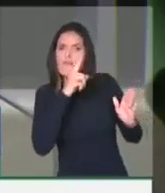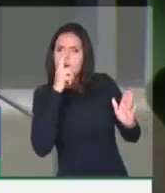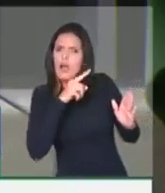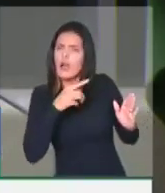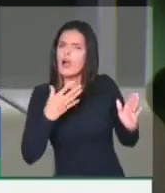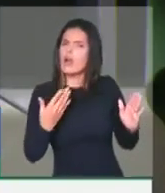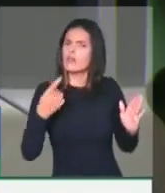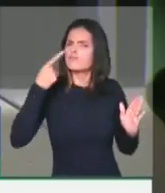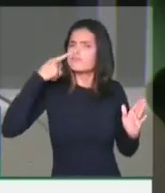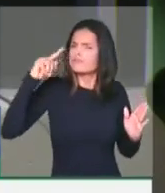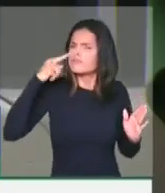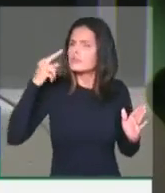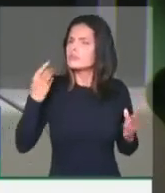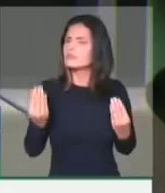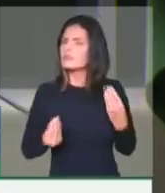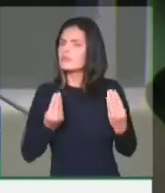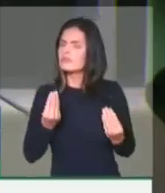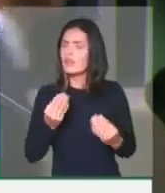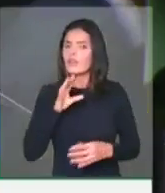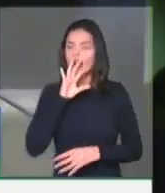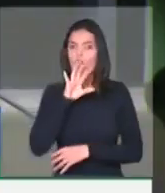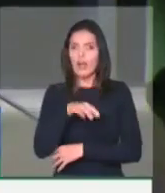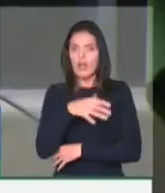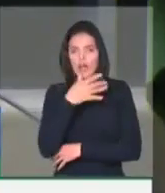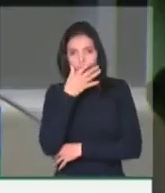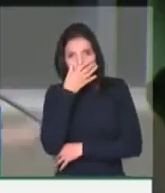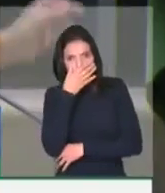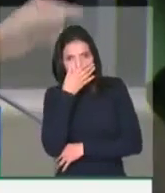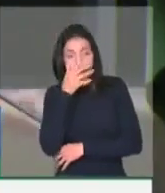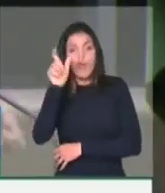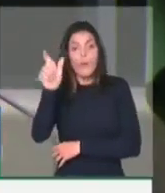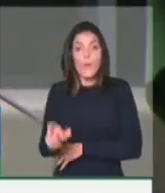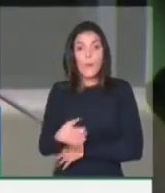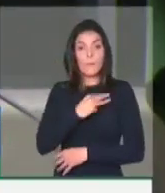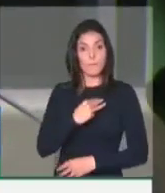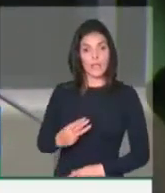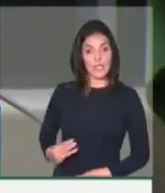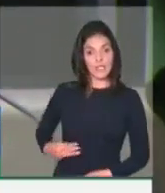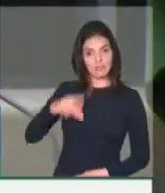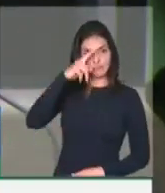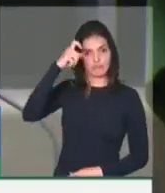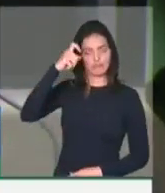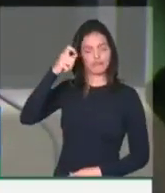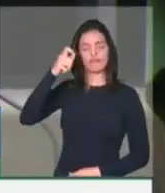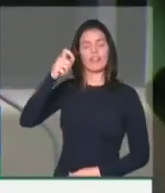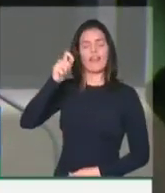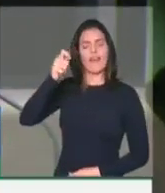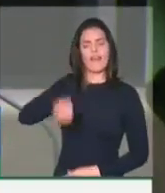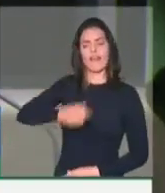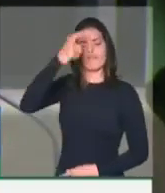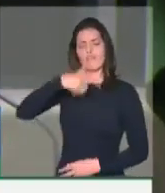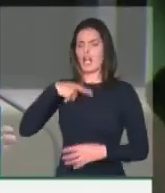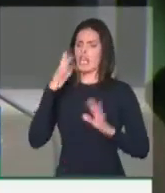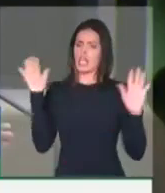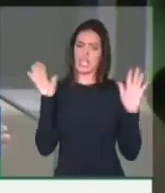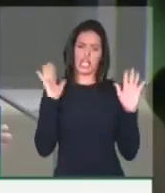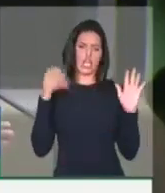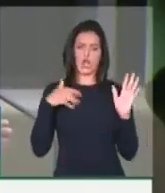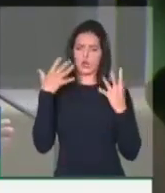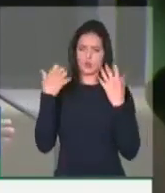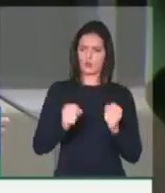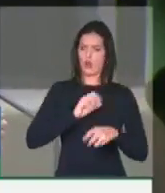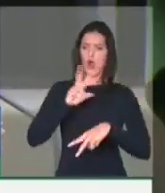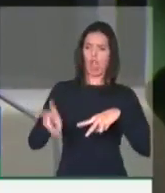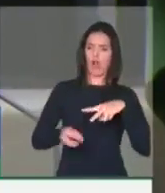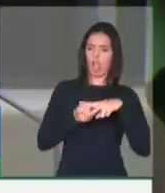ainda é que o ministro, que adora se pintar como ministro anticorrupção, é colega de